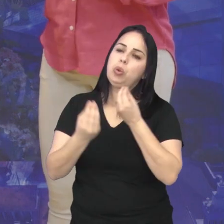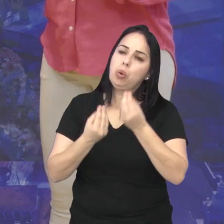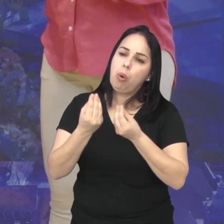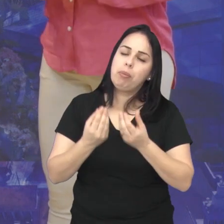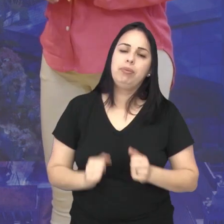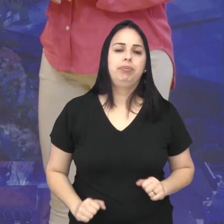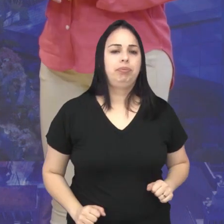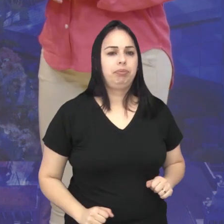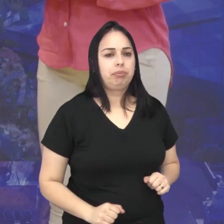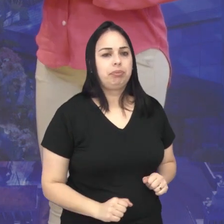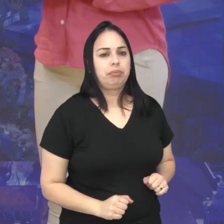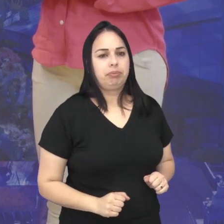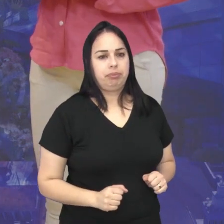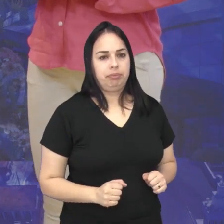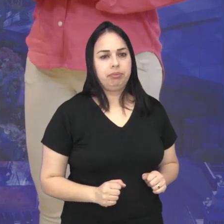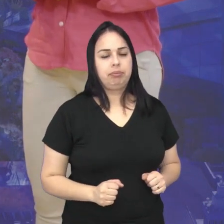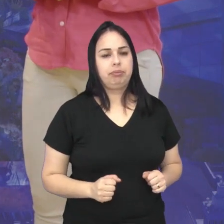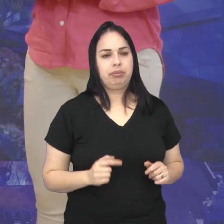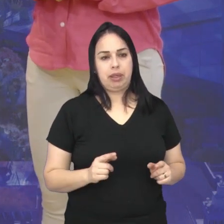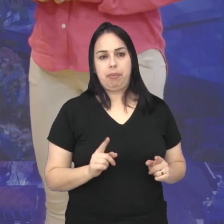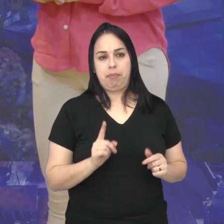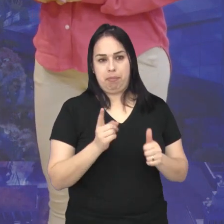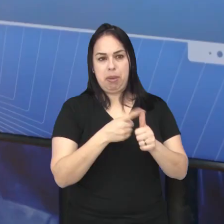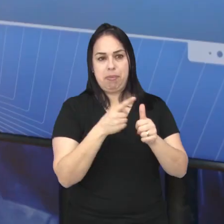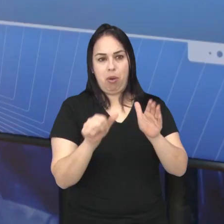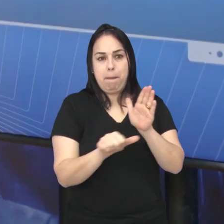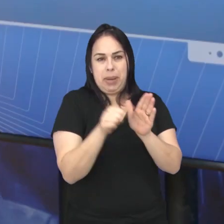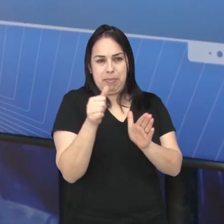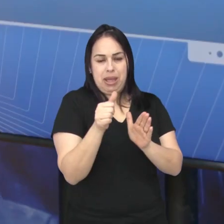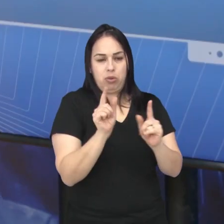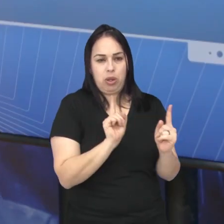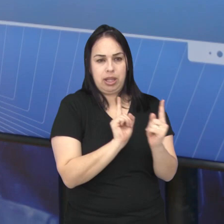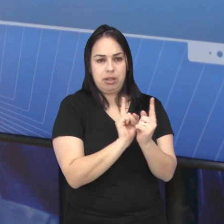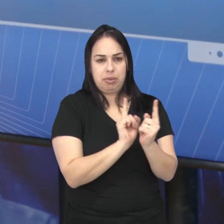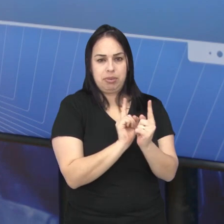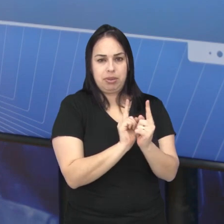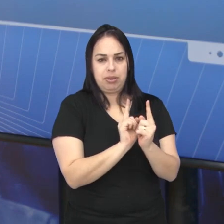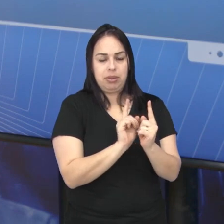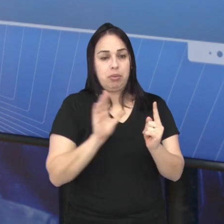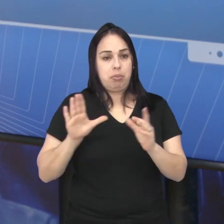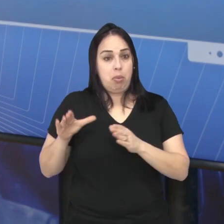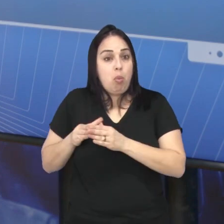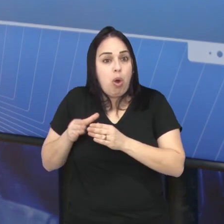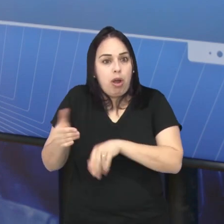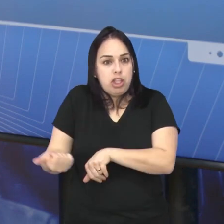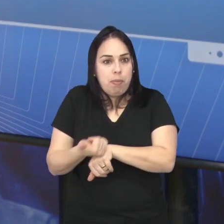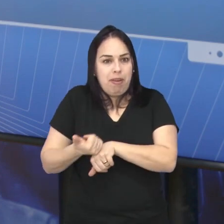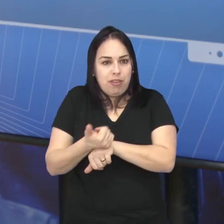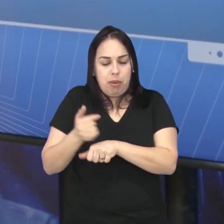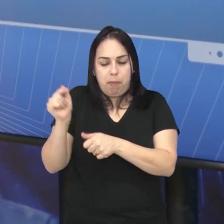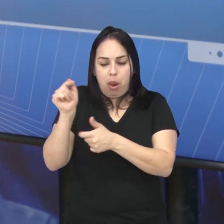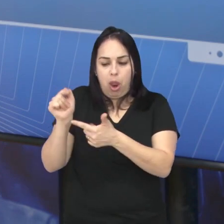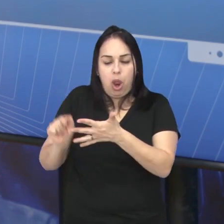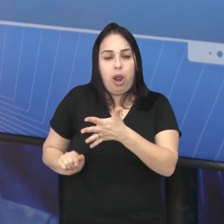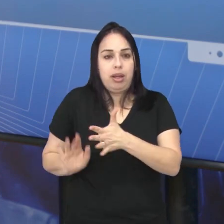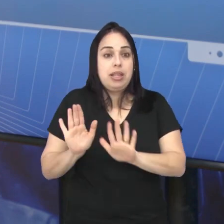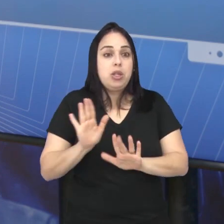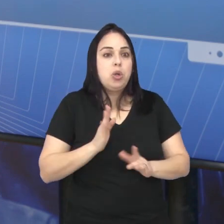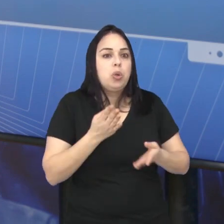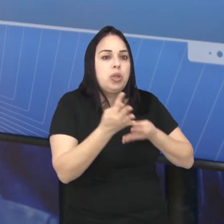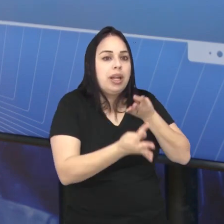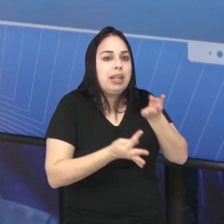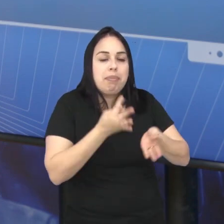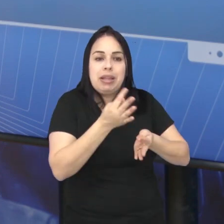assim que funciona? O atendimento, esse acolhimento é feito por uma equipe multidisciplinar e